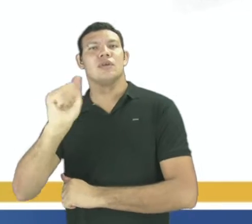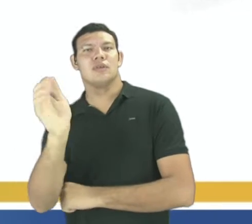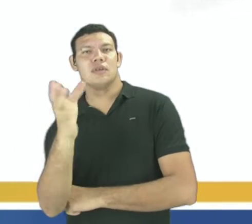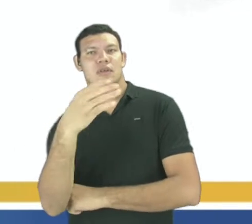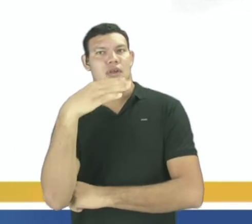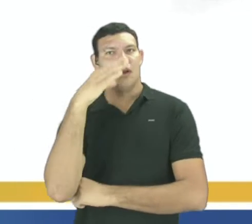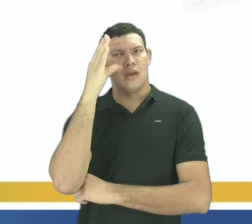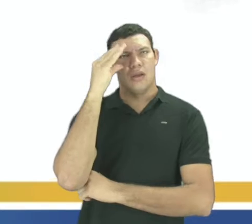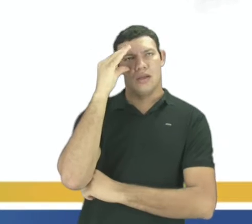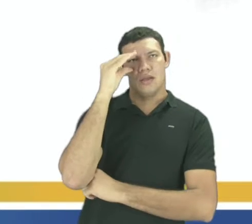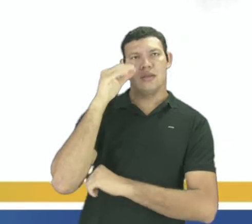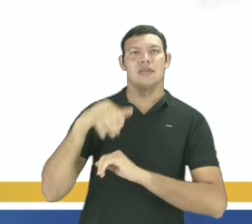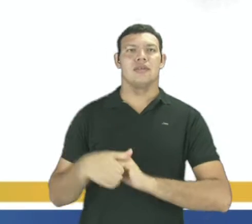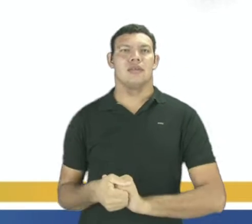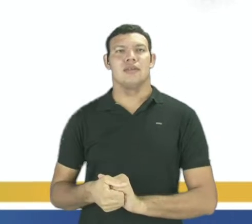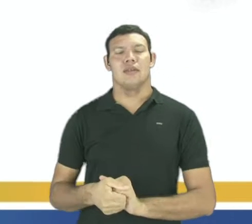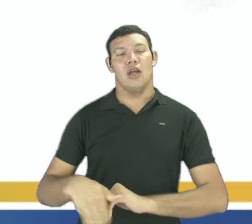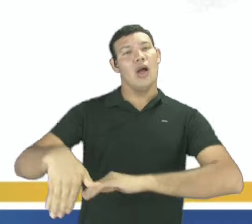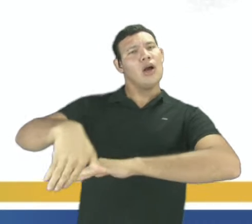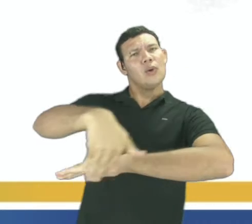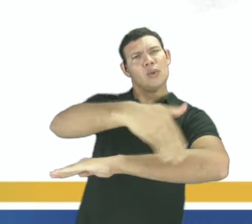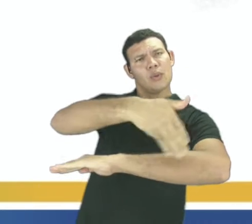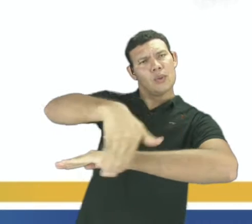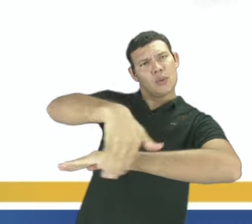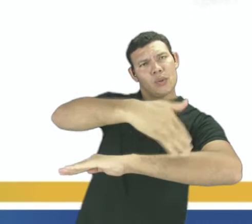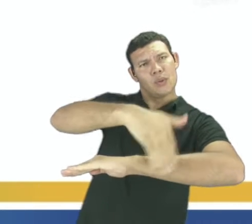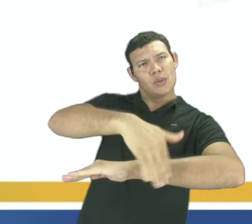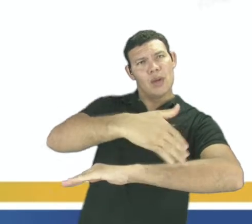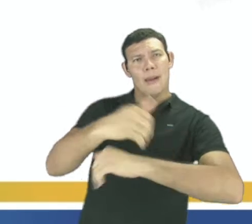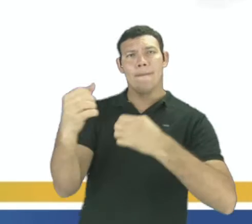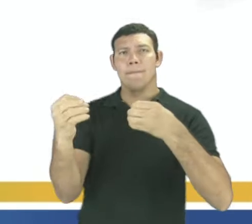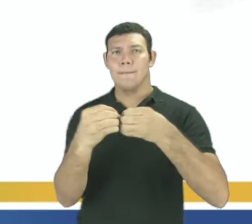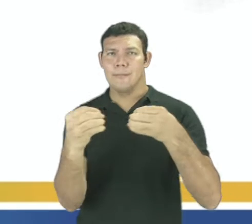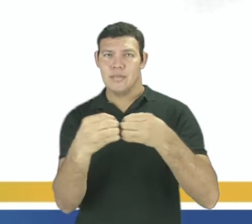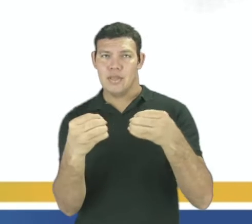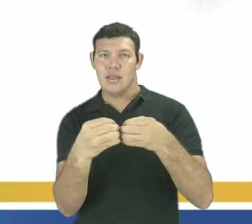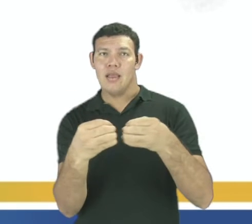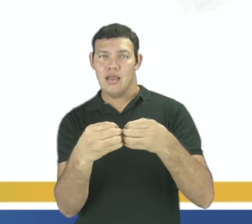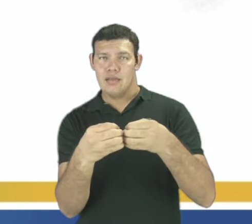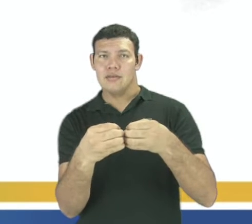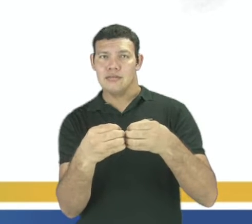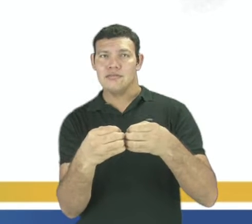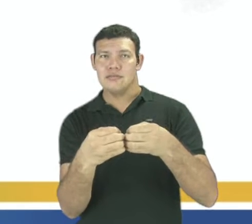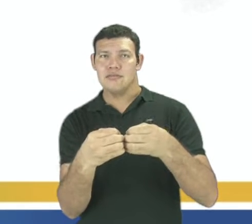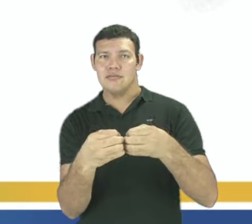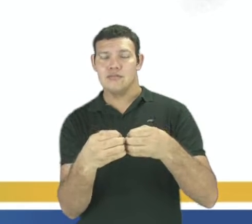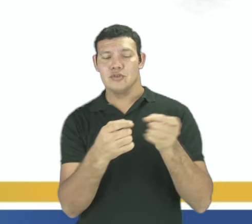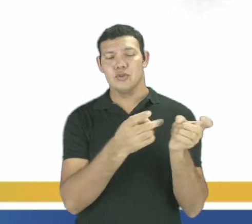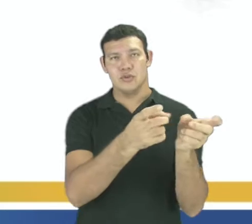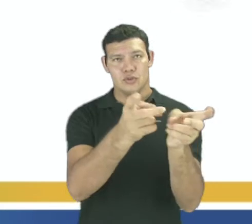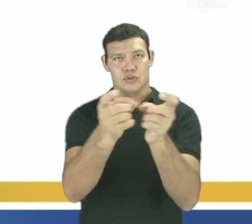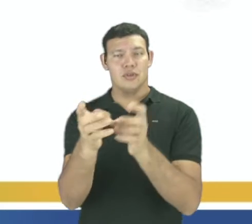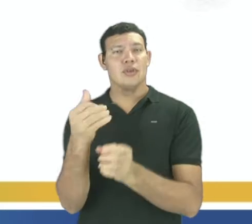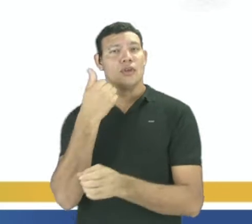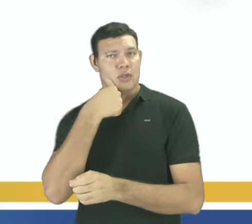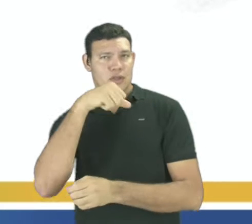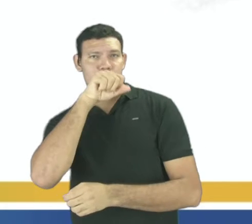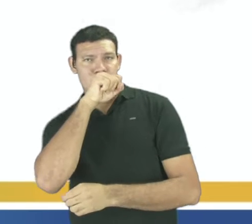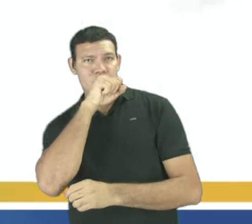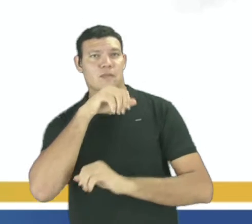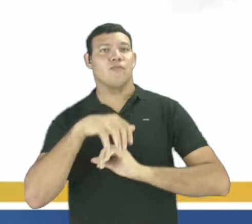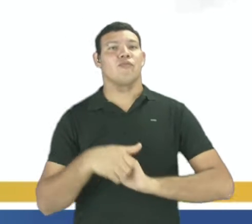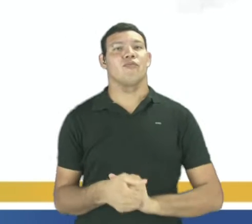trecho, a gente vai perceber uma mudança grande no diálogo, nesse diálogo fictício. Vamos